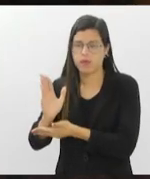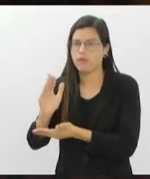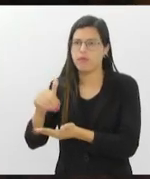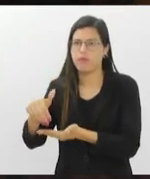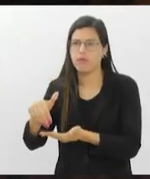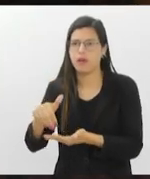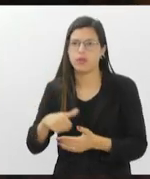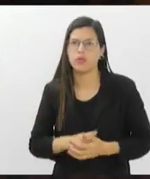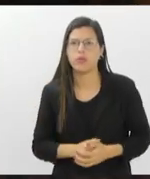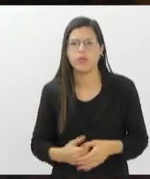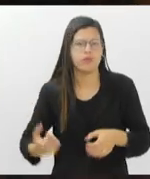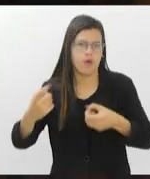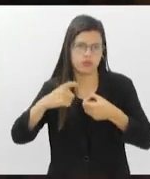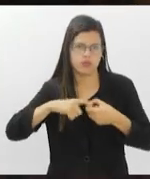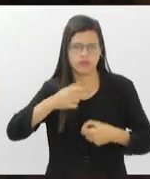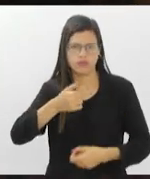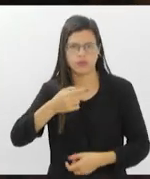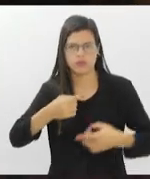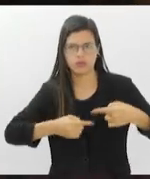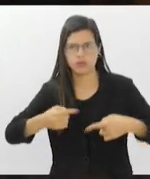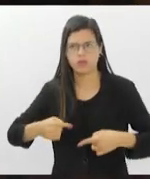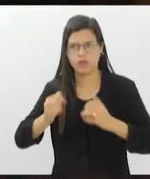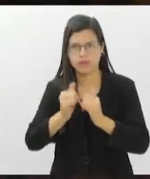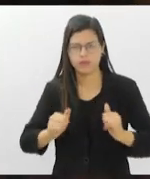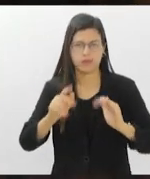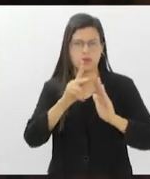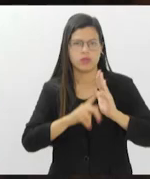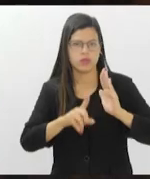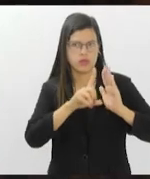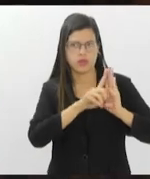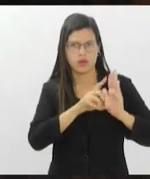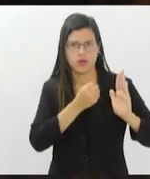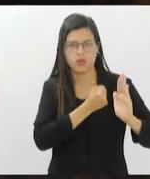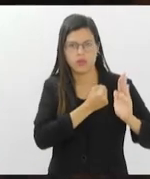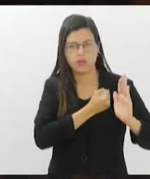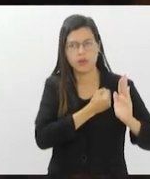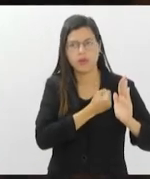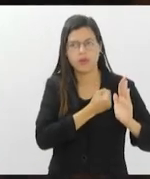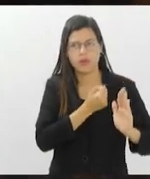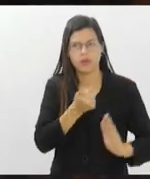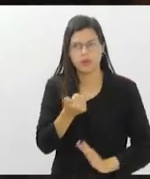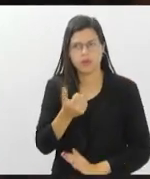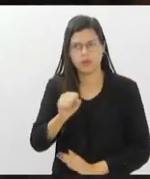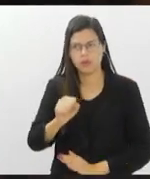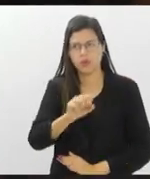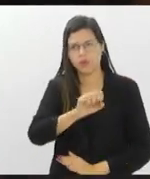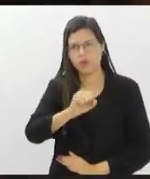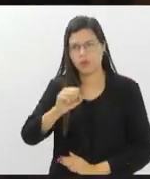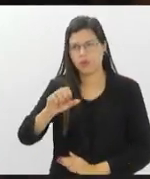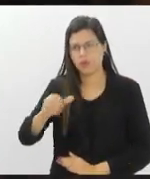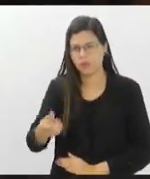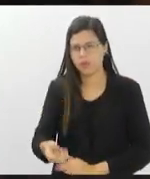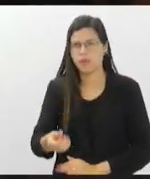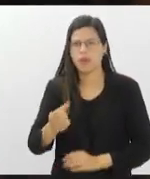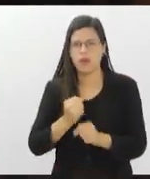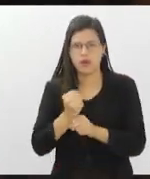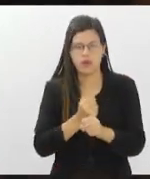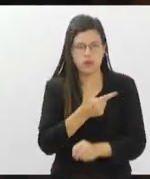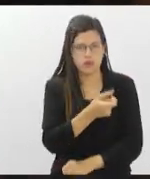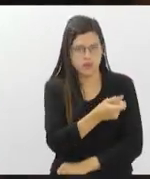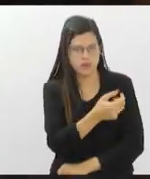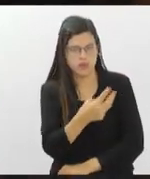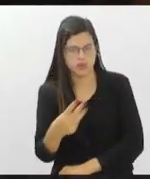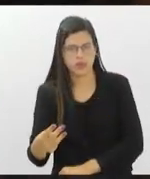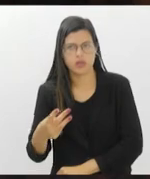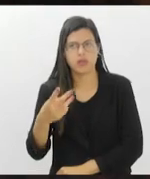a segunda discussão. Anuncio o projeto de lei número 1886 de 2023,